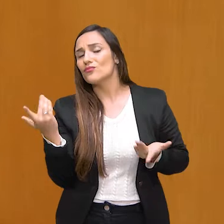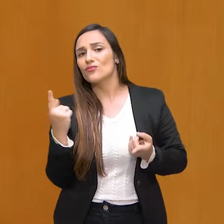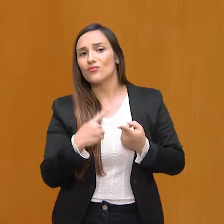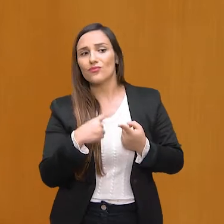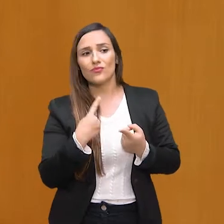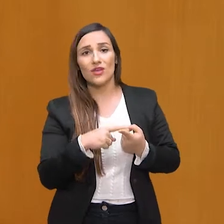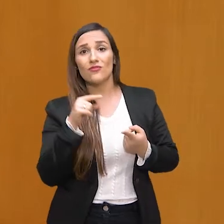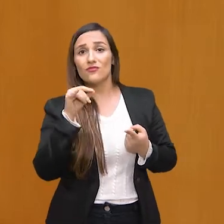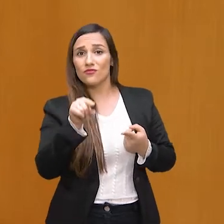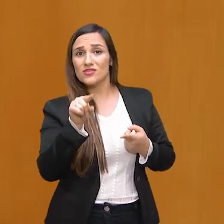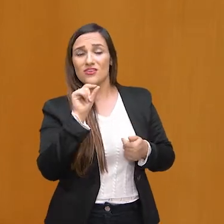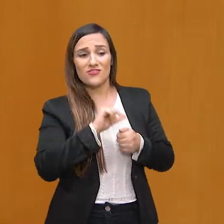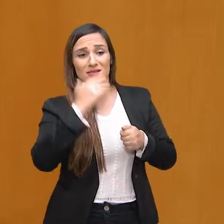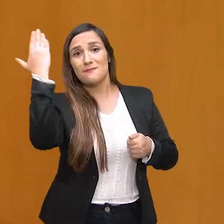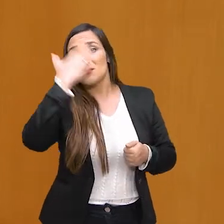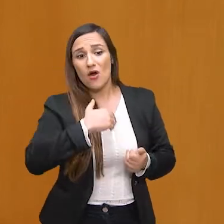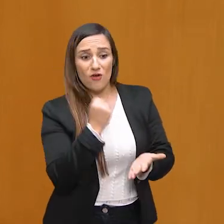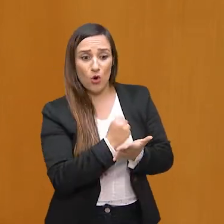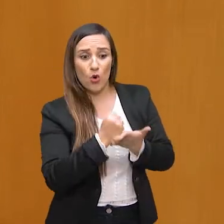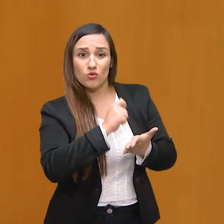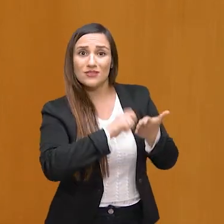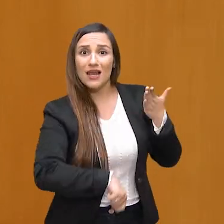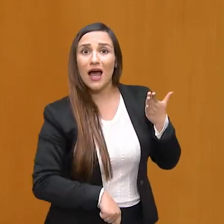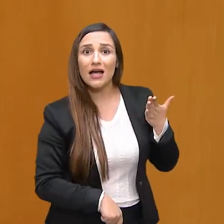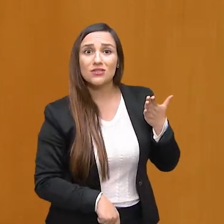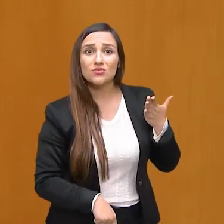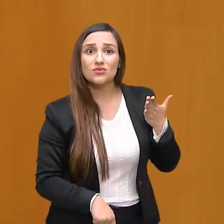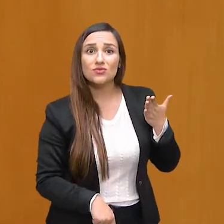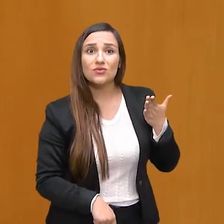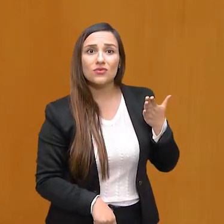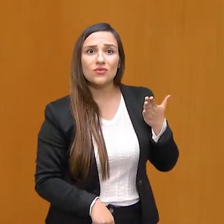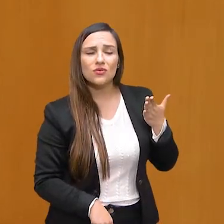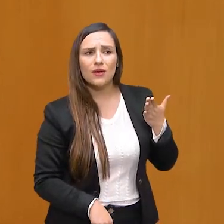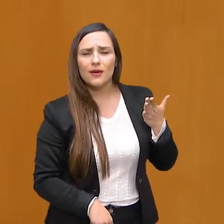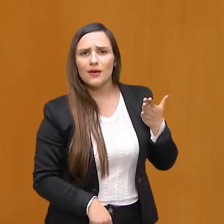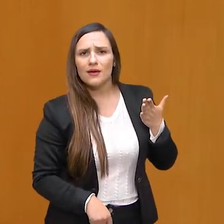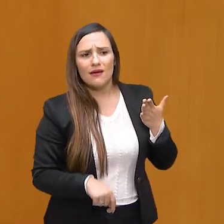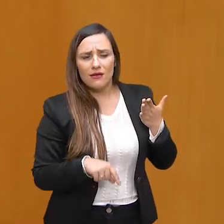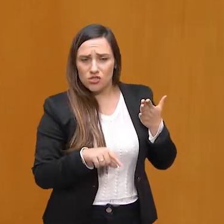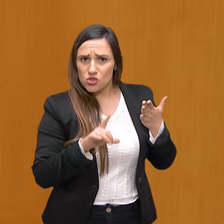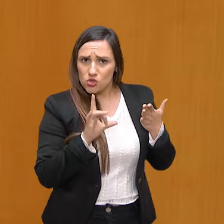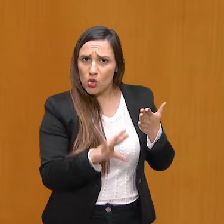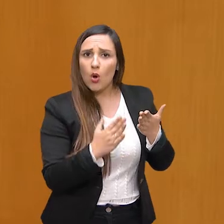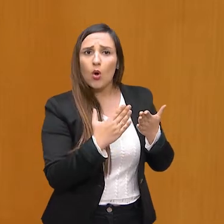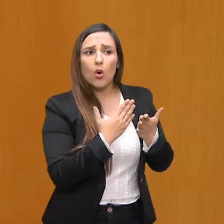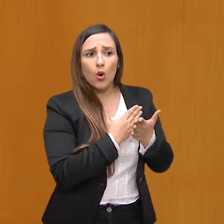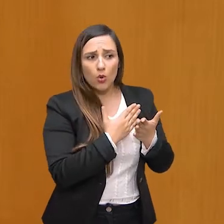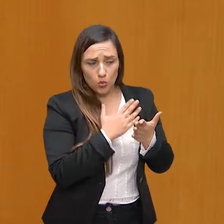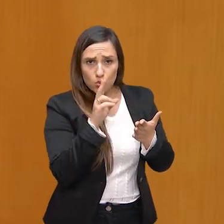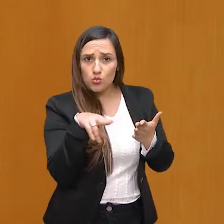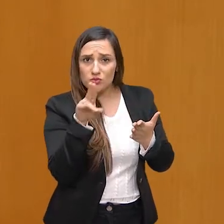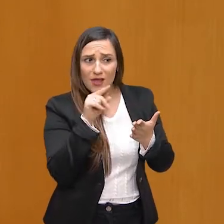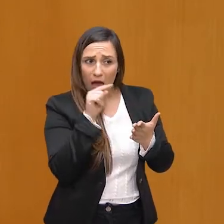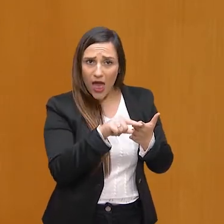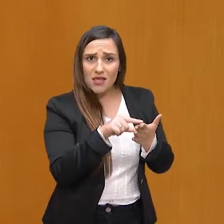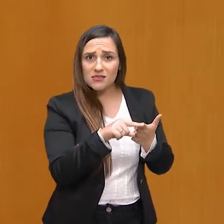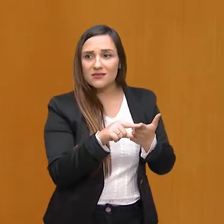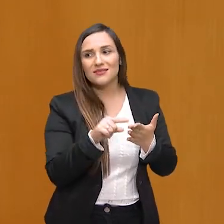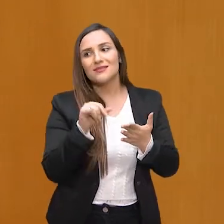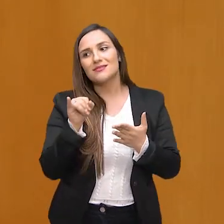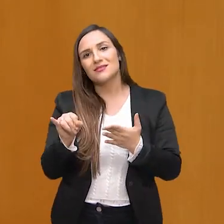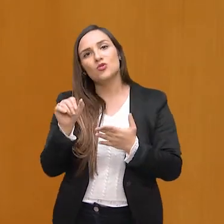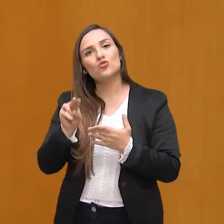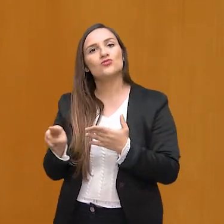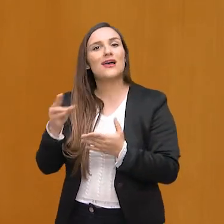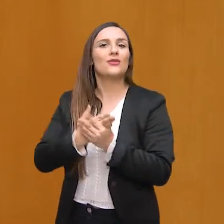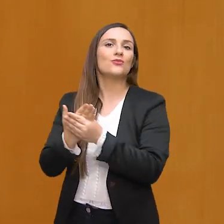está regulamentada no Código Civil. Mas a prova ela só é exigida quando? Quando você precisa do judiciário. Então,